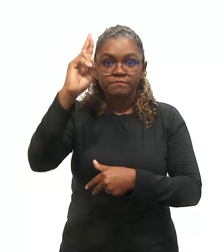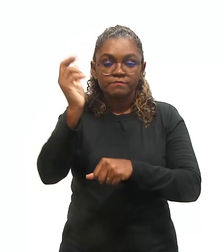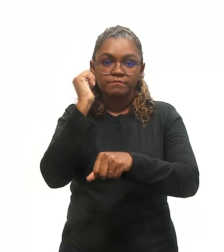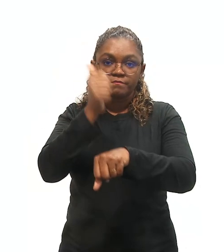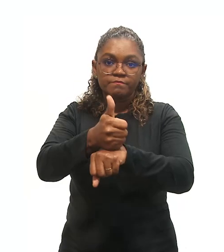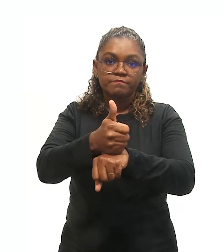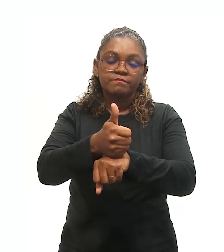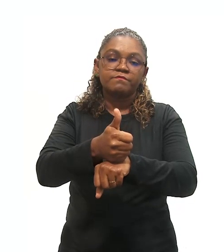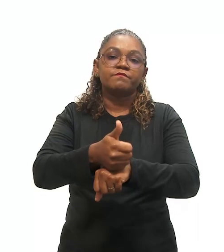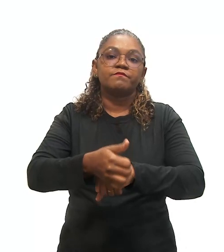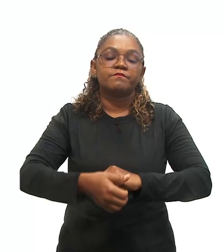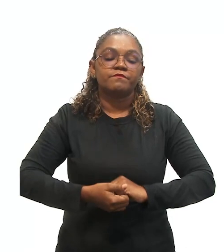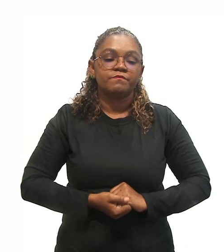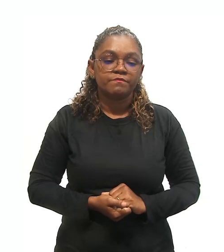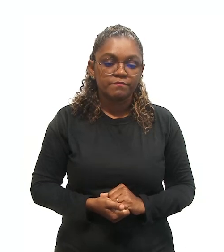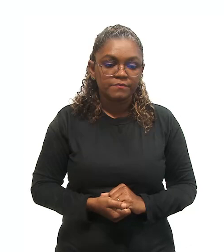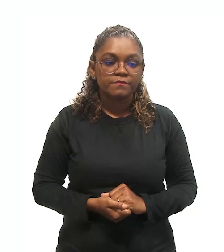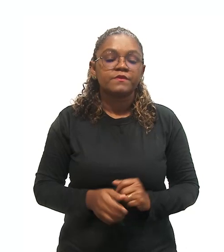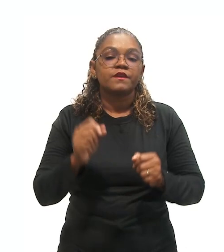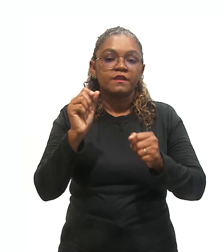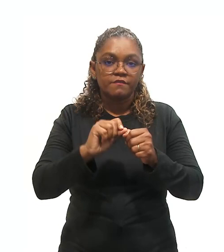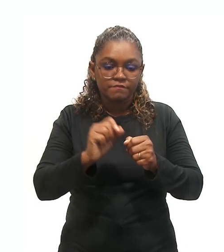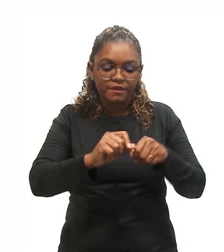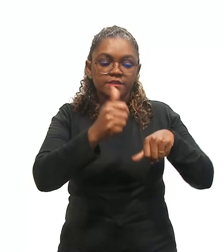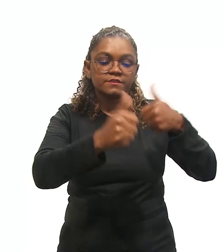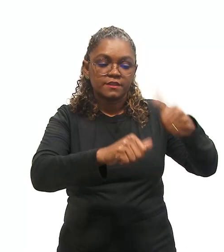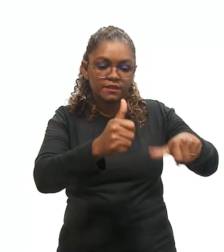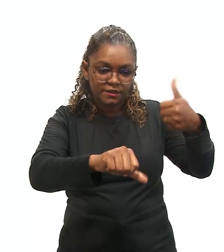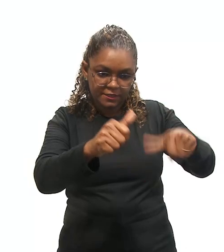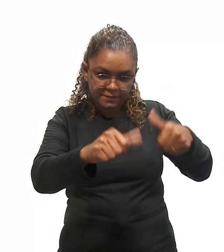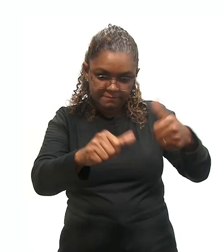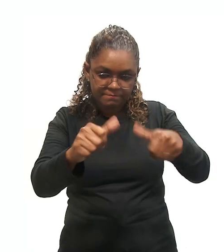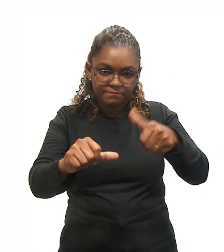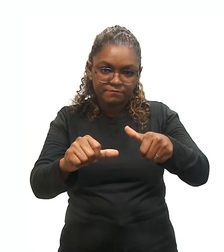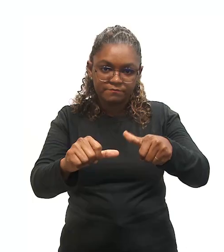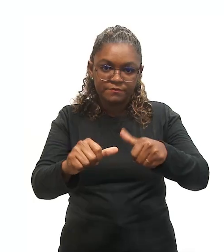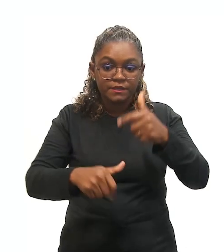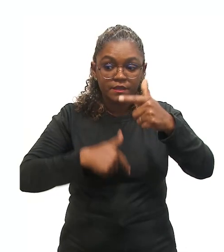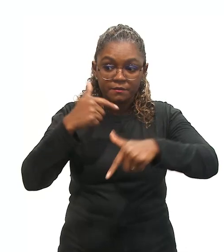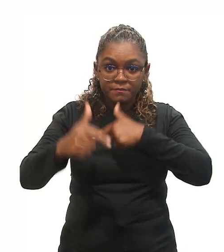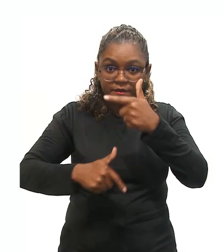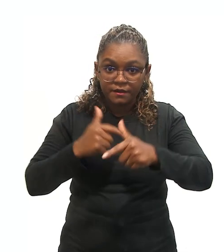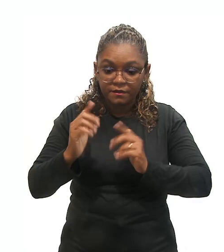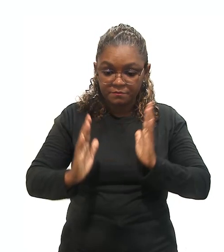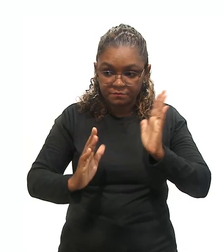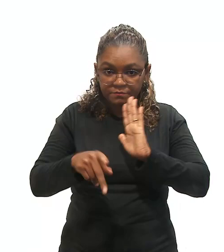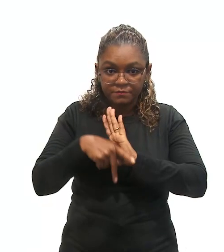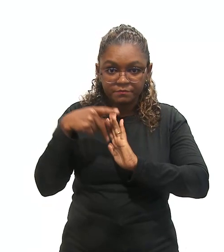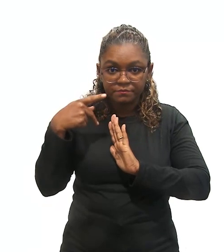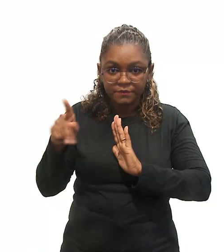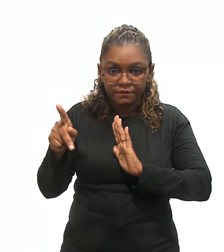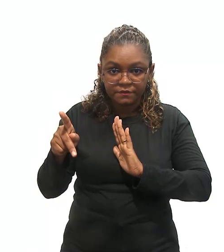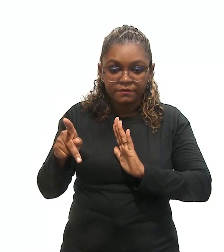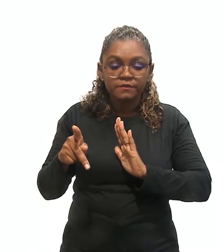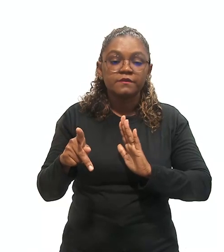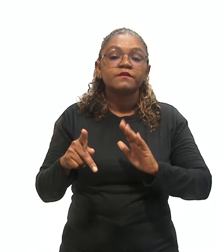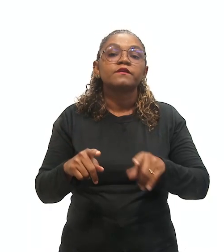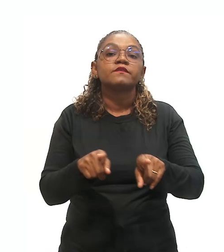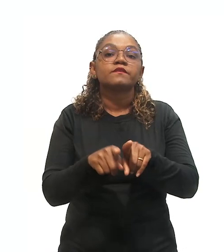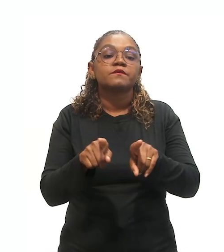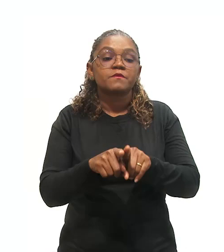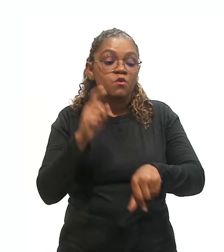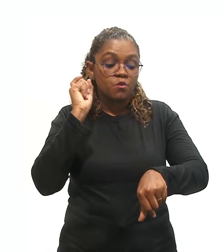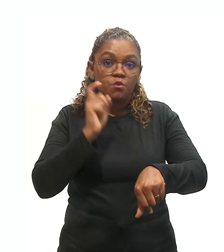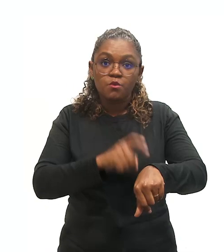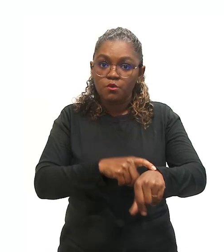é analisado pelo chefe do Poder Executivo que estiver no exercício do mandato, na